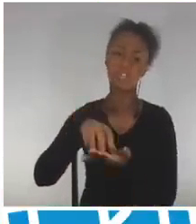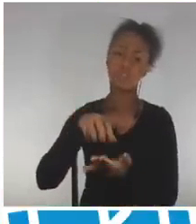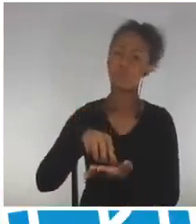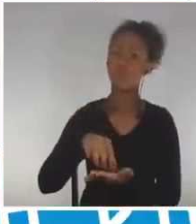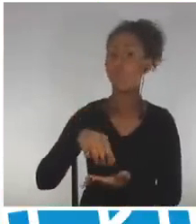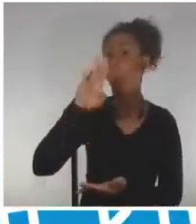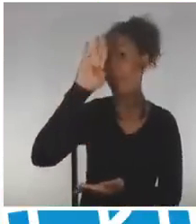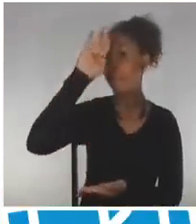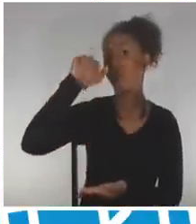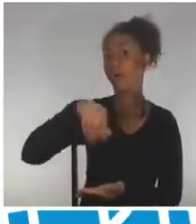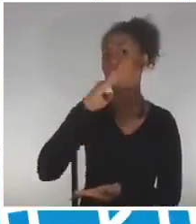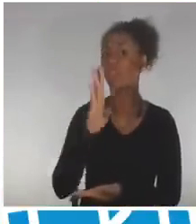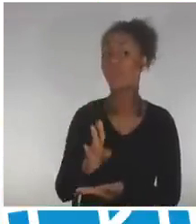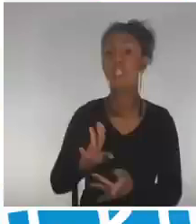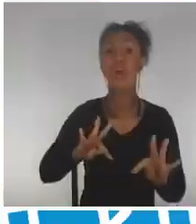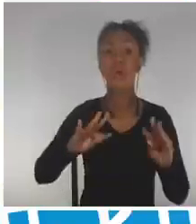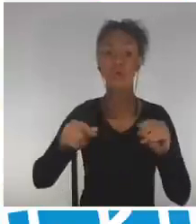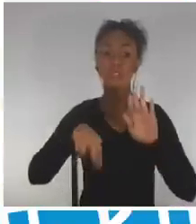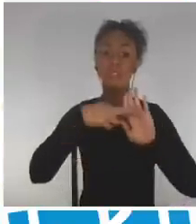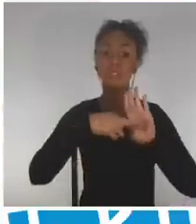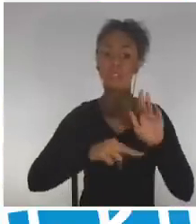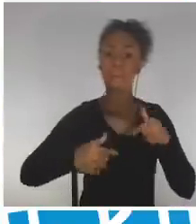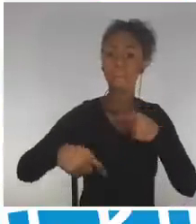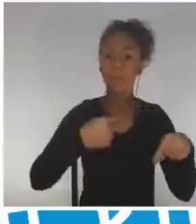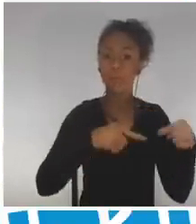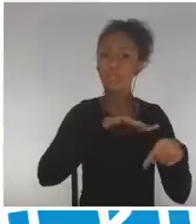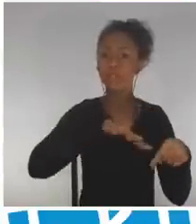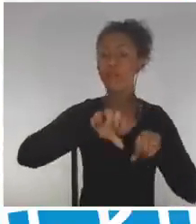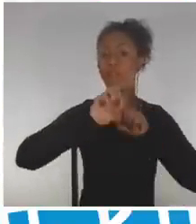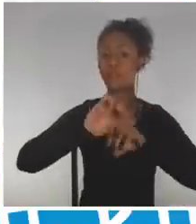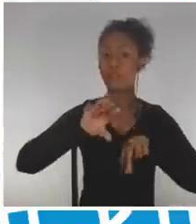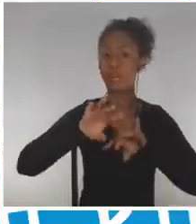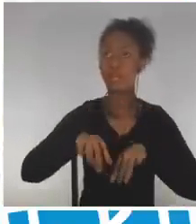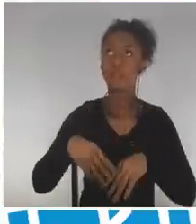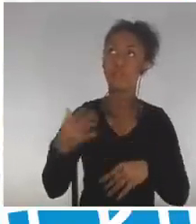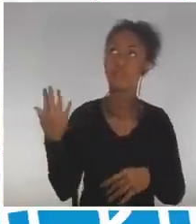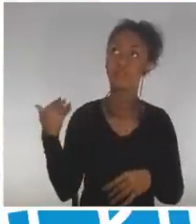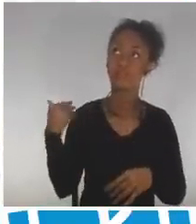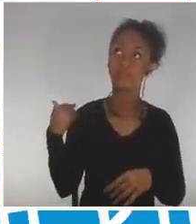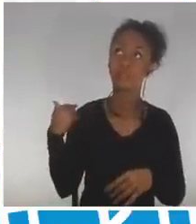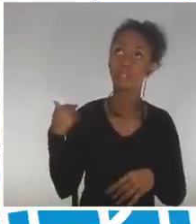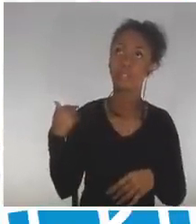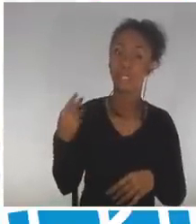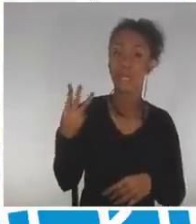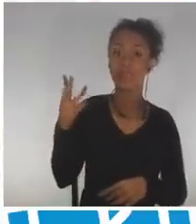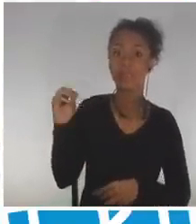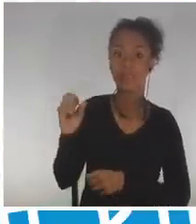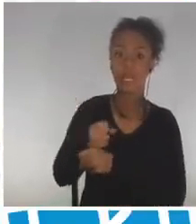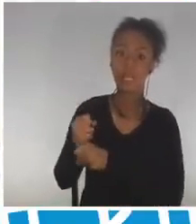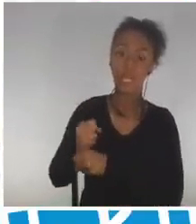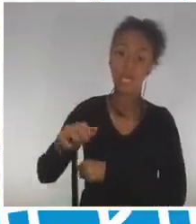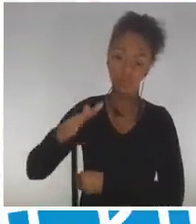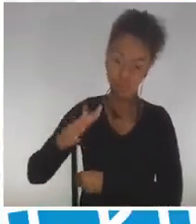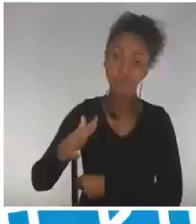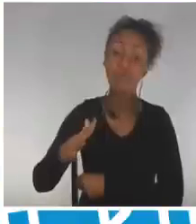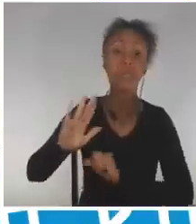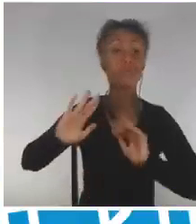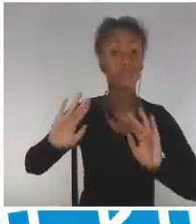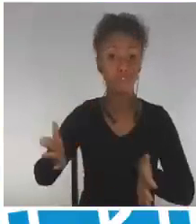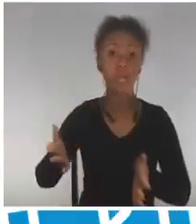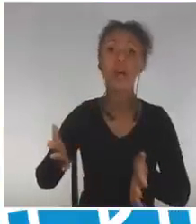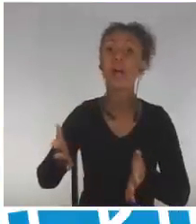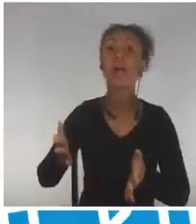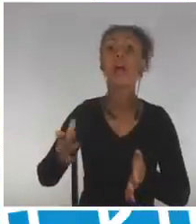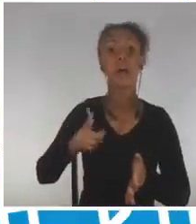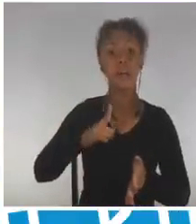parte das políticas educacionais, nesses últimos 30 anos, tem sido tomada com base nos seus resultados.